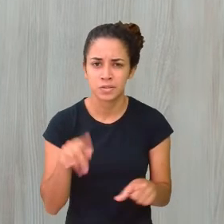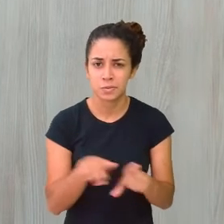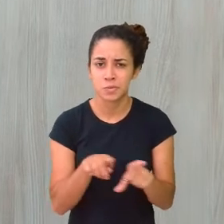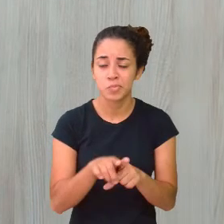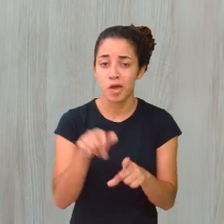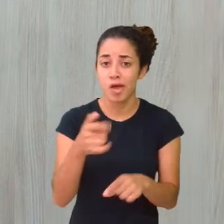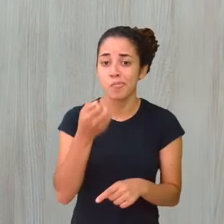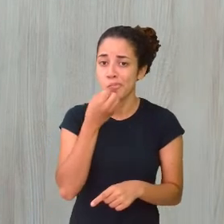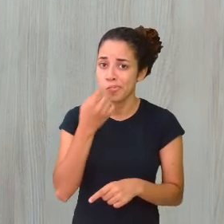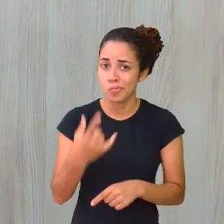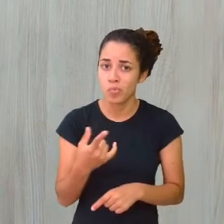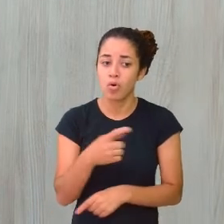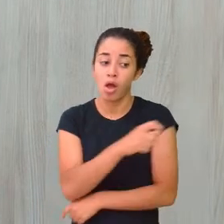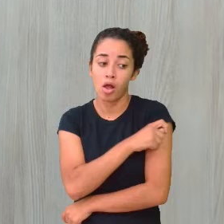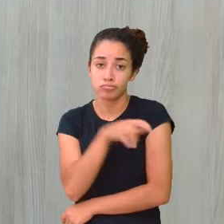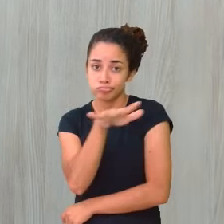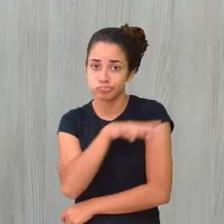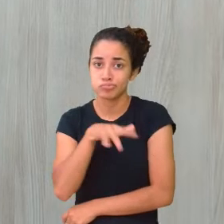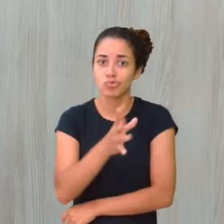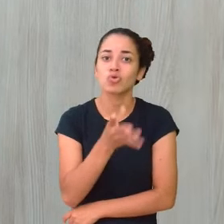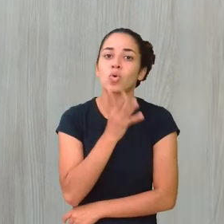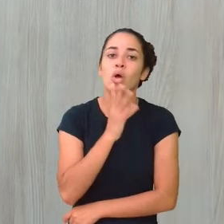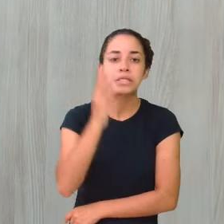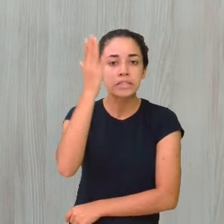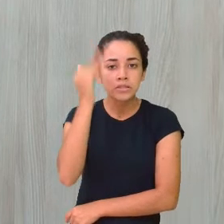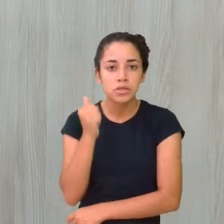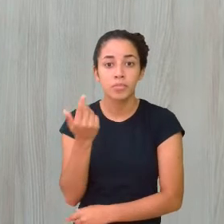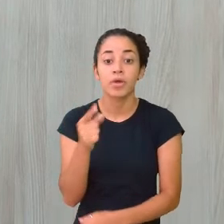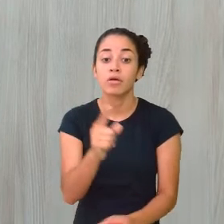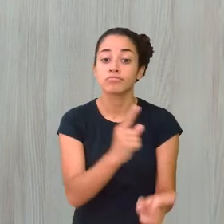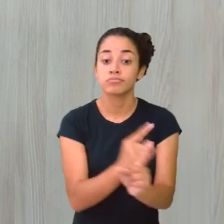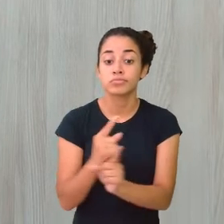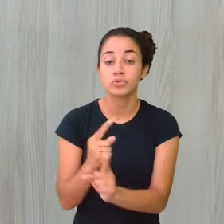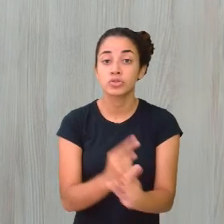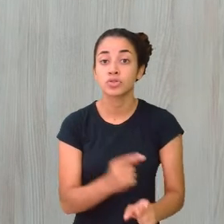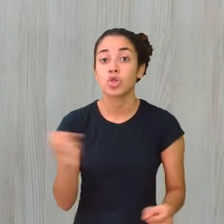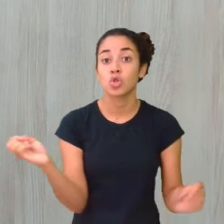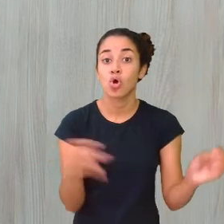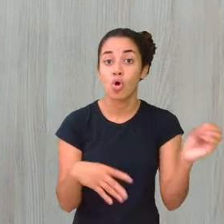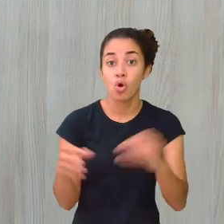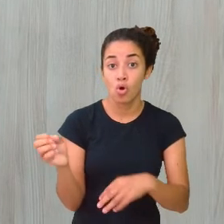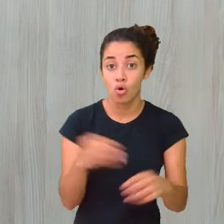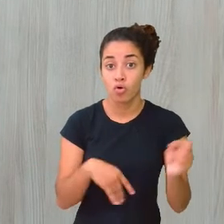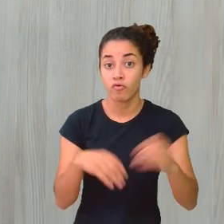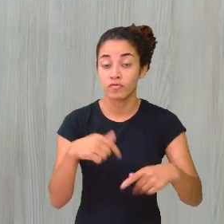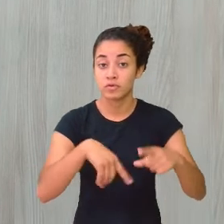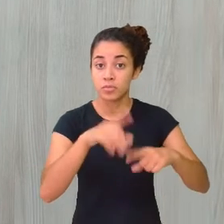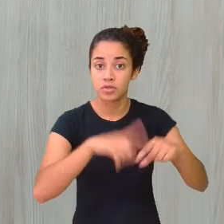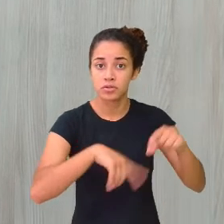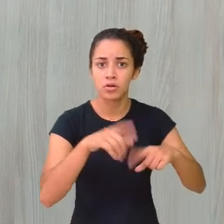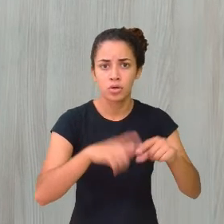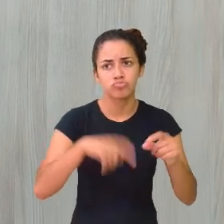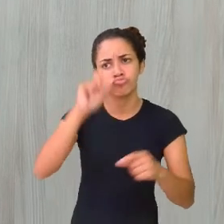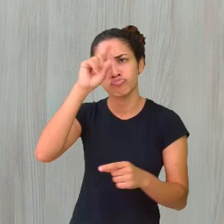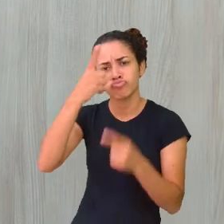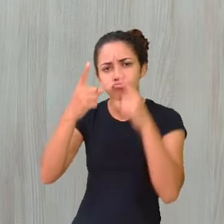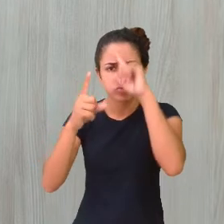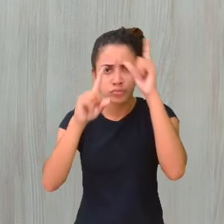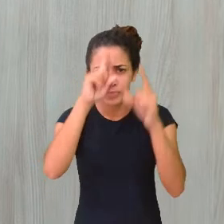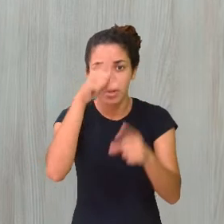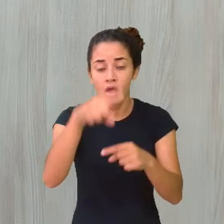alunos terem esse conhecimento, né? Eles descobriram novas ferramentas criativas, né?